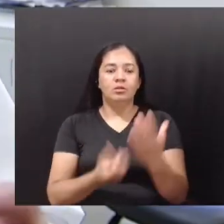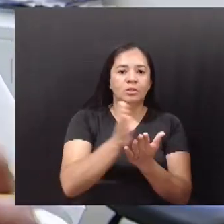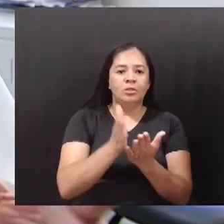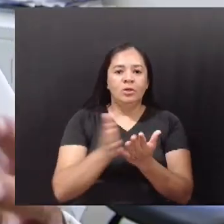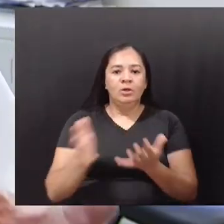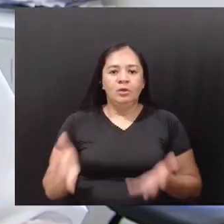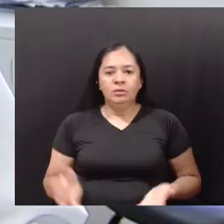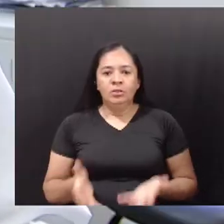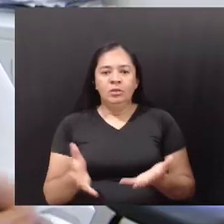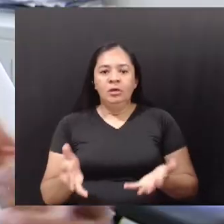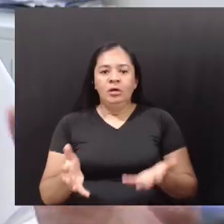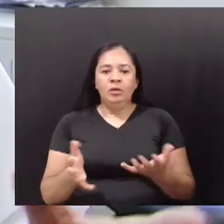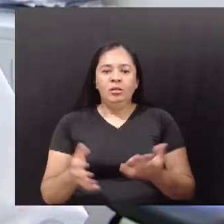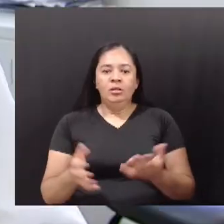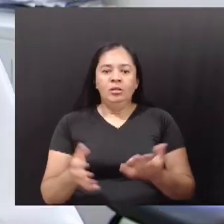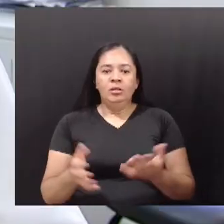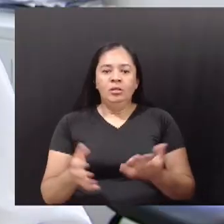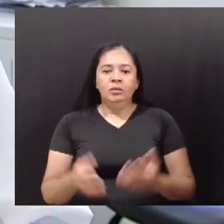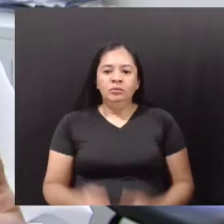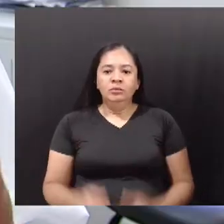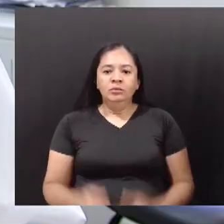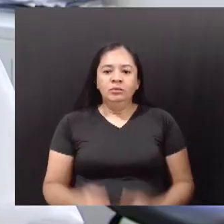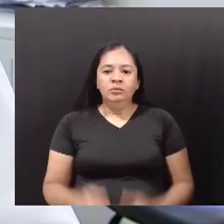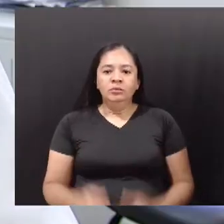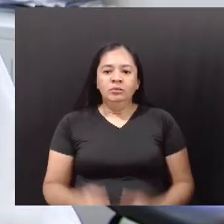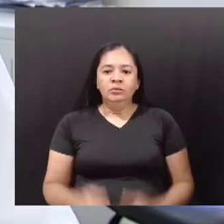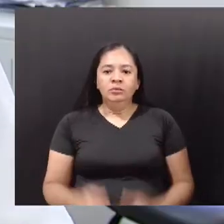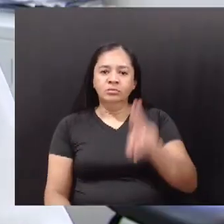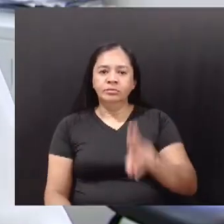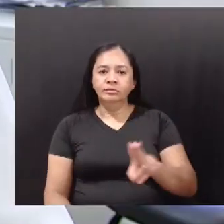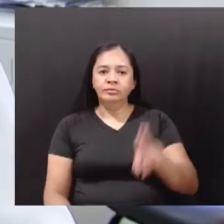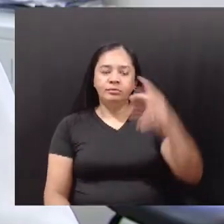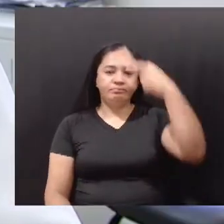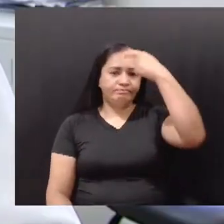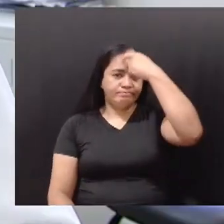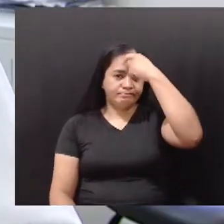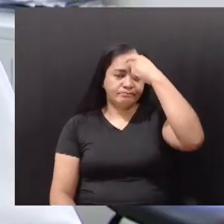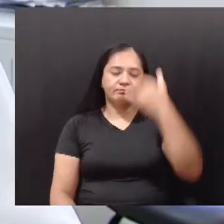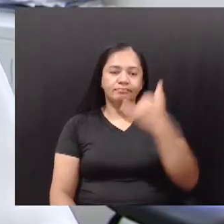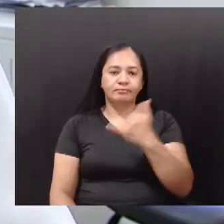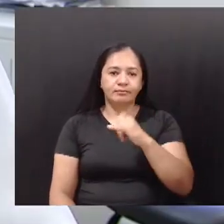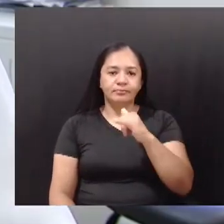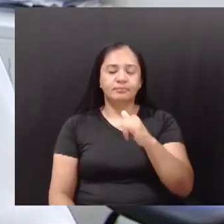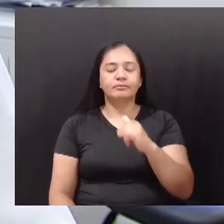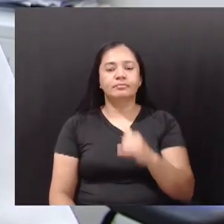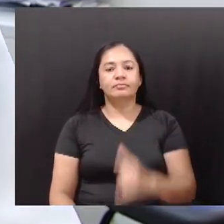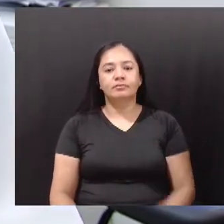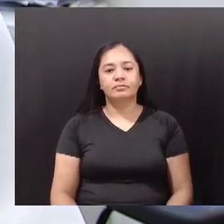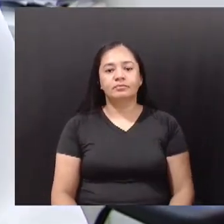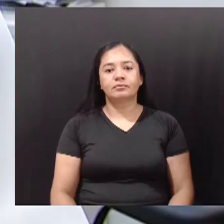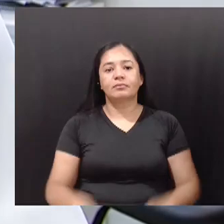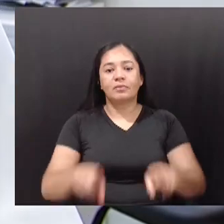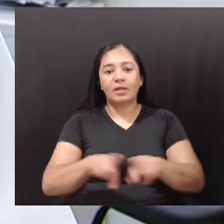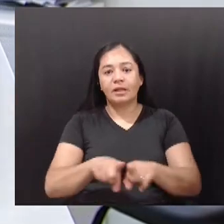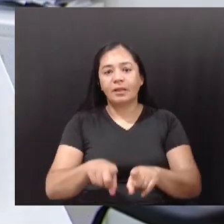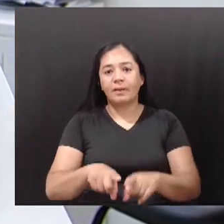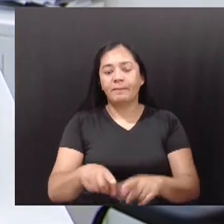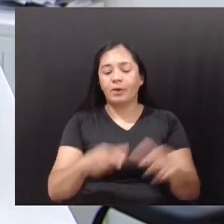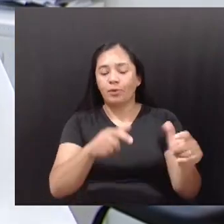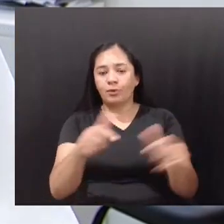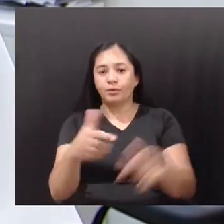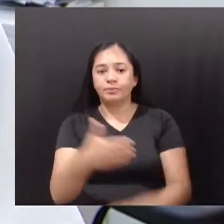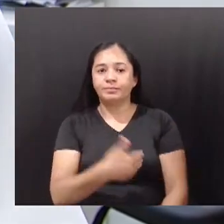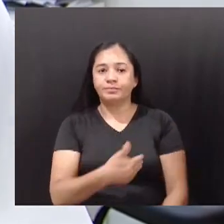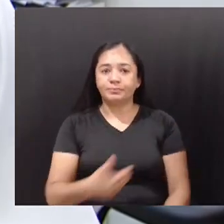a modernização, né, o uso racional e eficiente da energia elétrica também nos prédios públicos. É criar